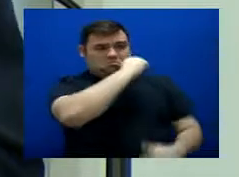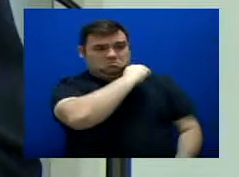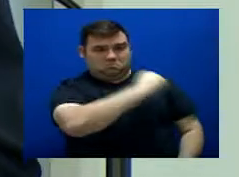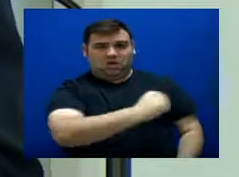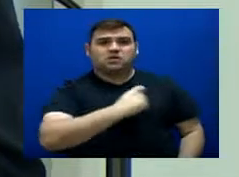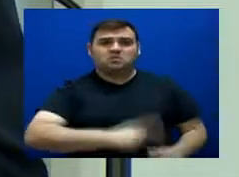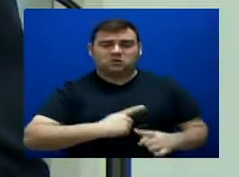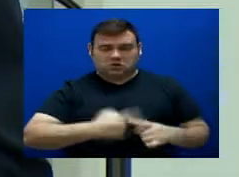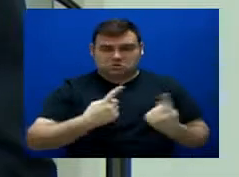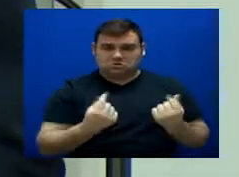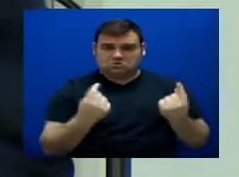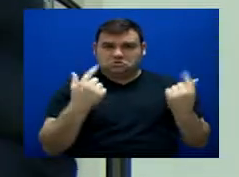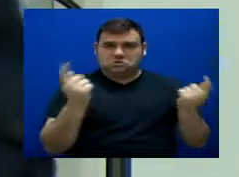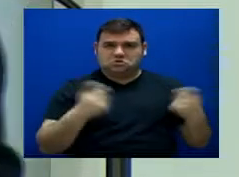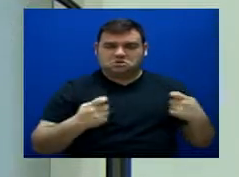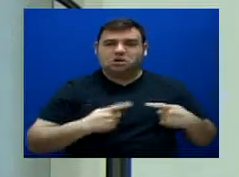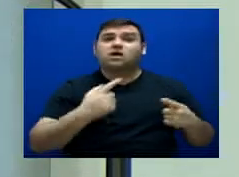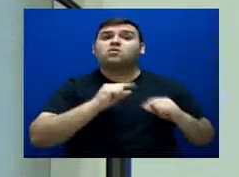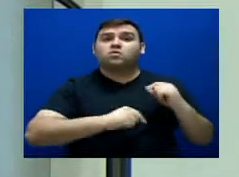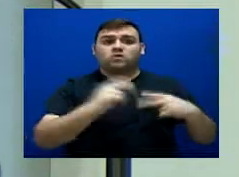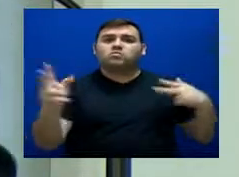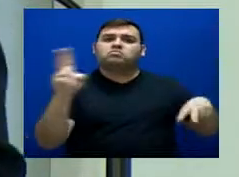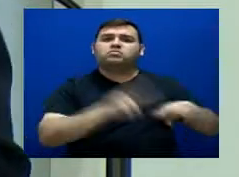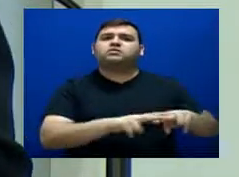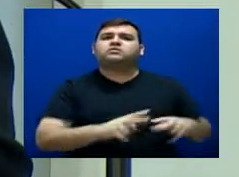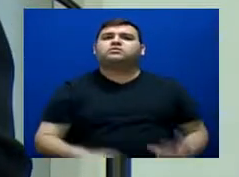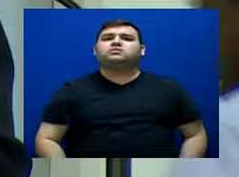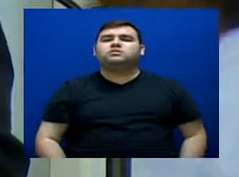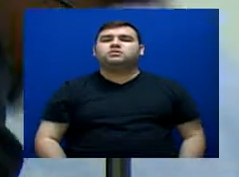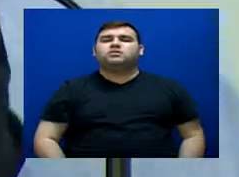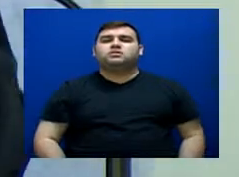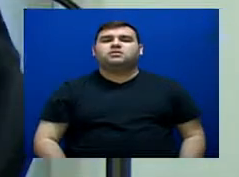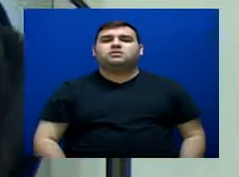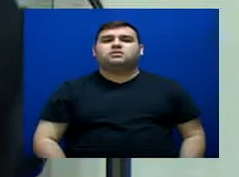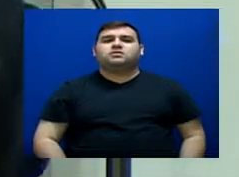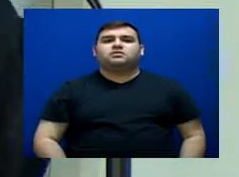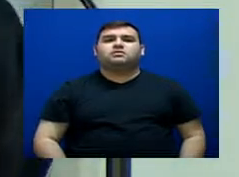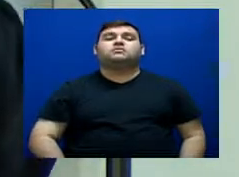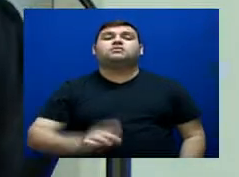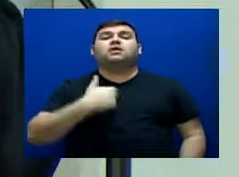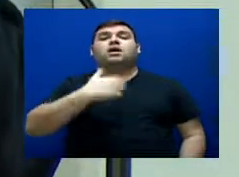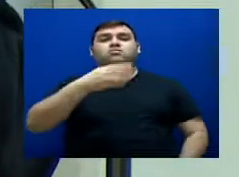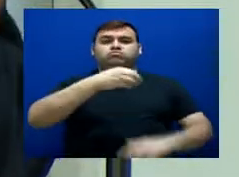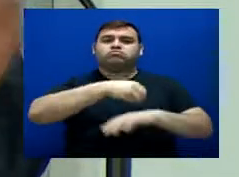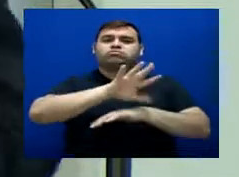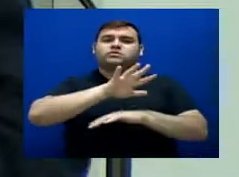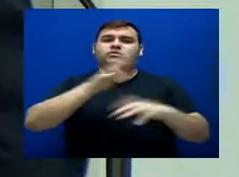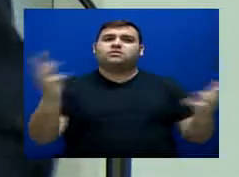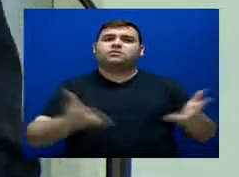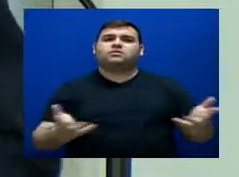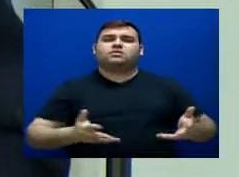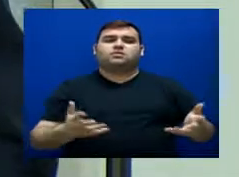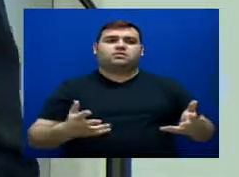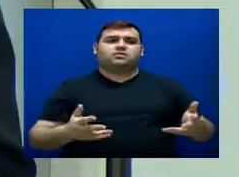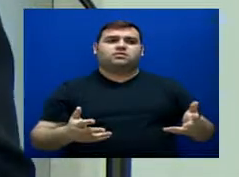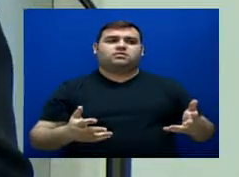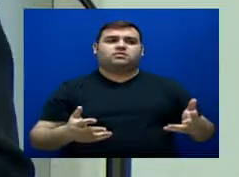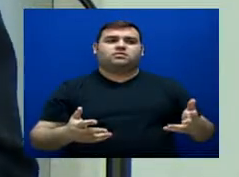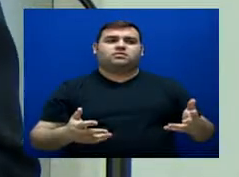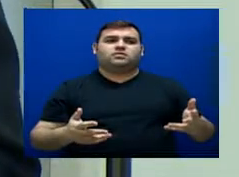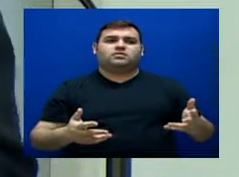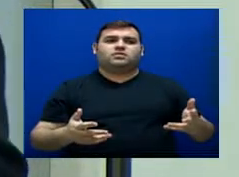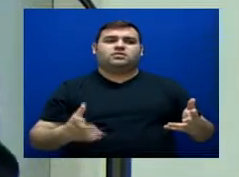alguém para ganhar dinheiro, é digno de prisão. Eu sugiro que na arena